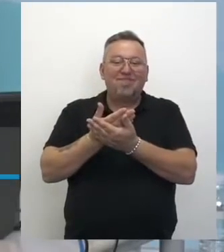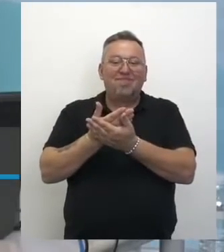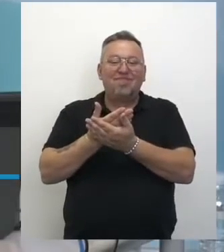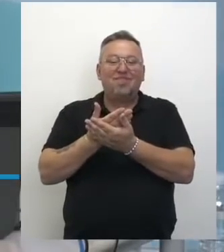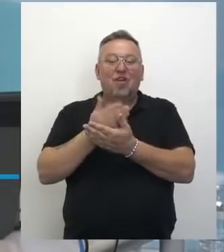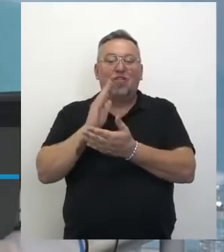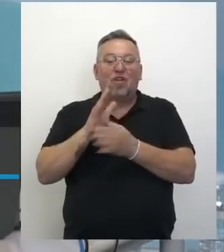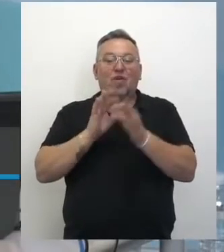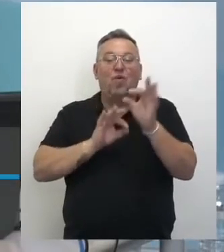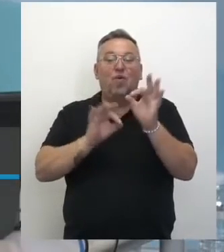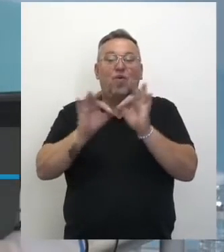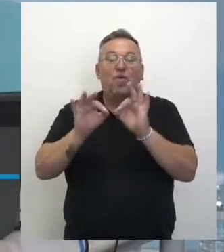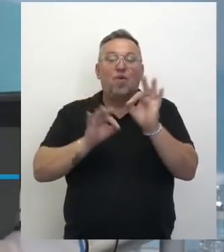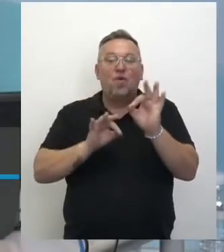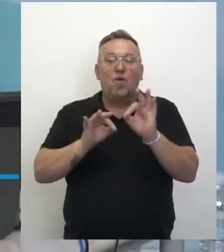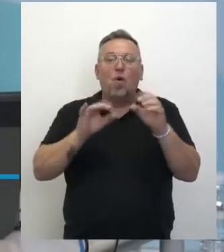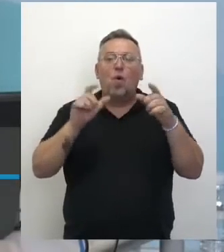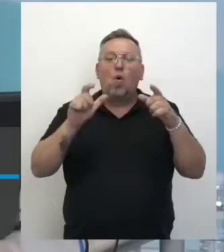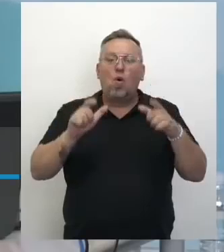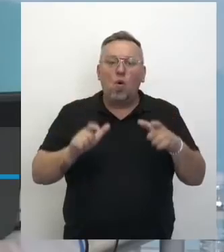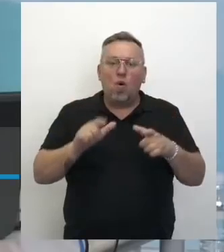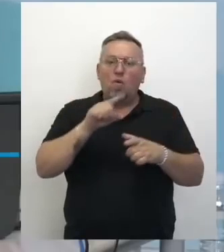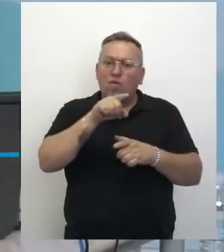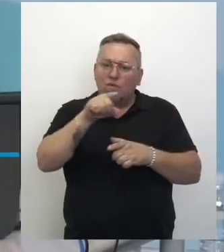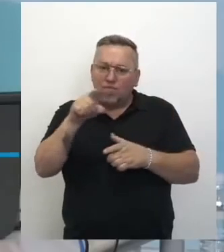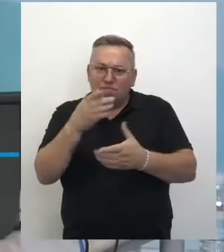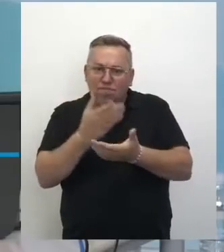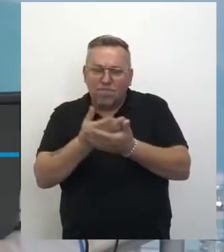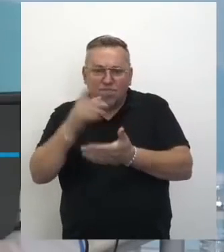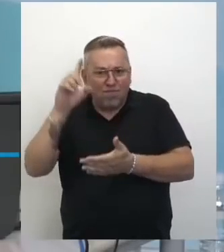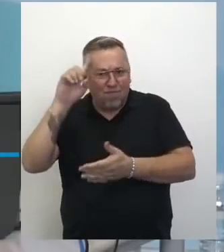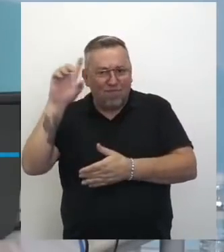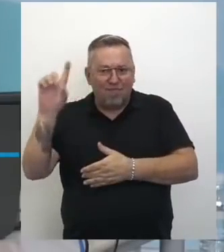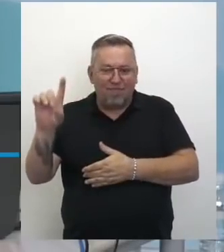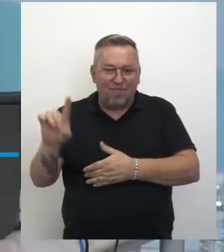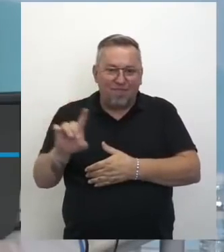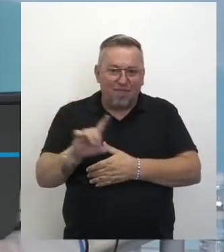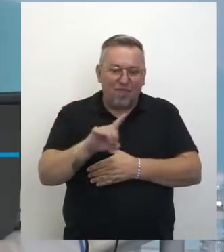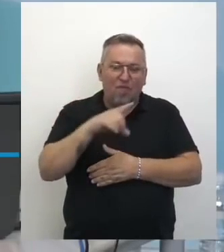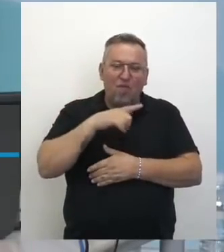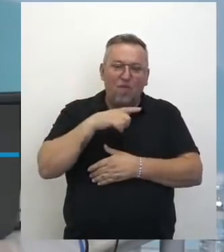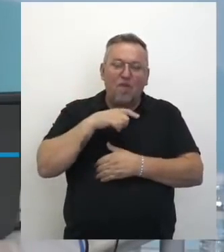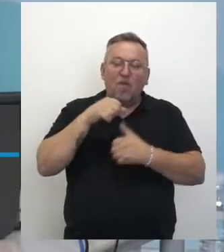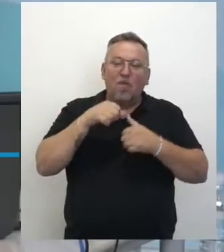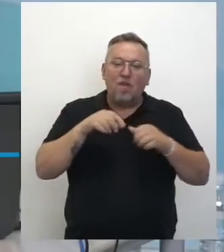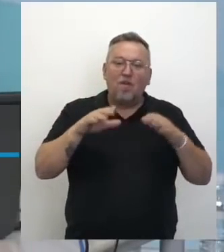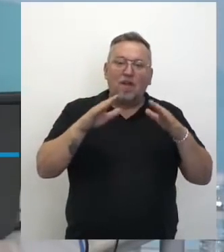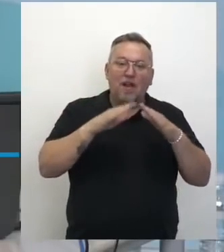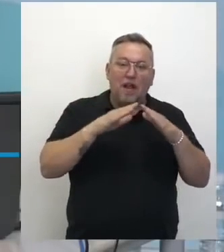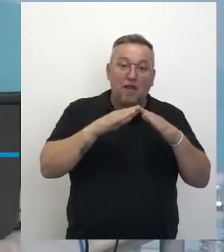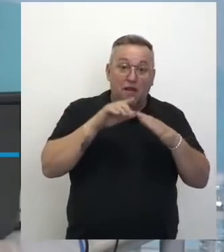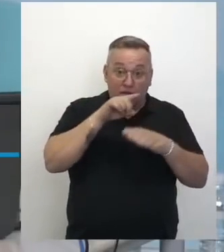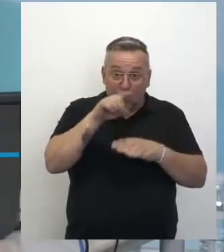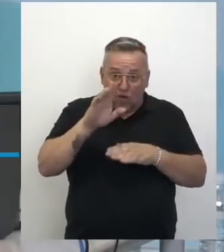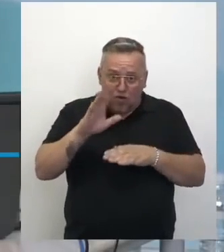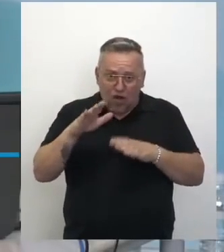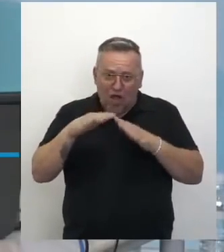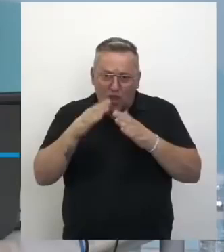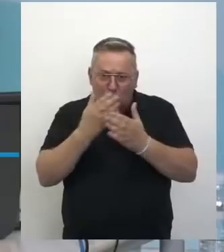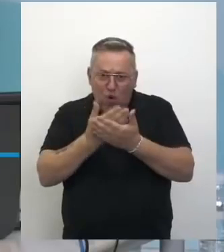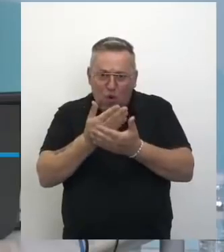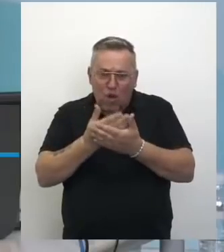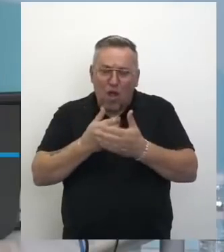Já organizem o local que vocês estudam todos os dias, vocês que estão em casa e vocês que estão na escola